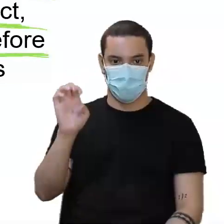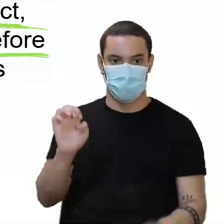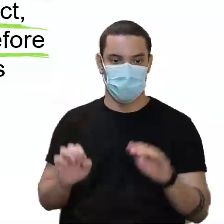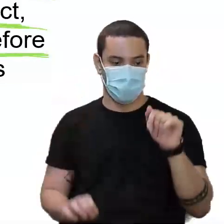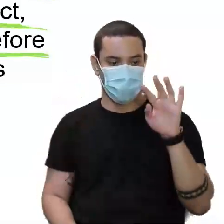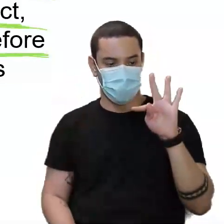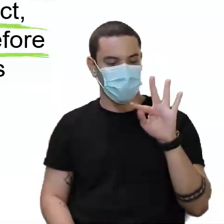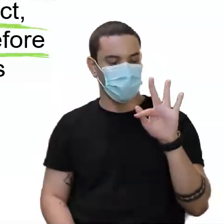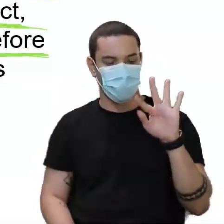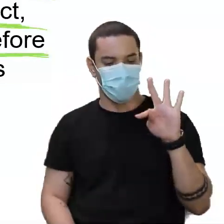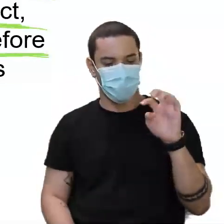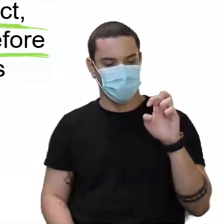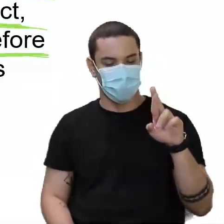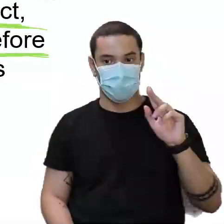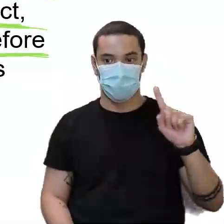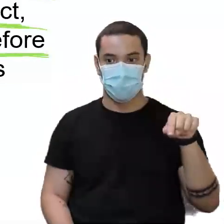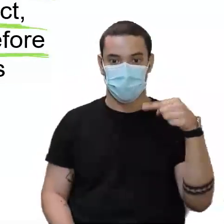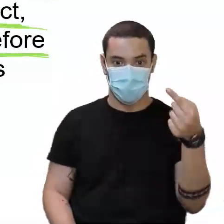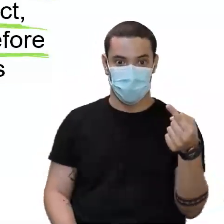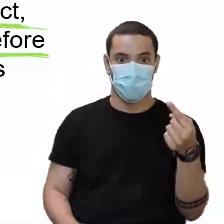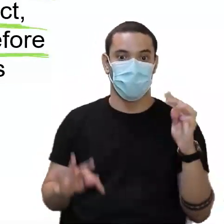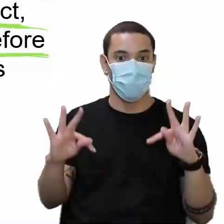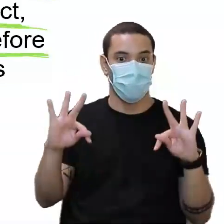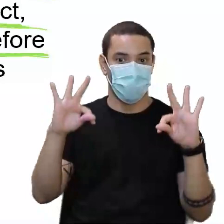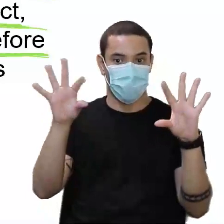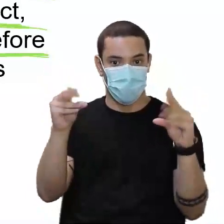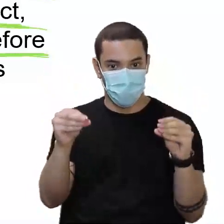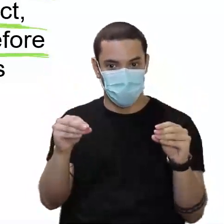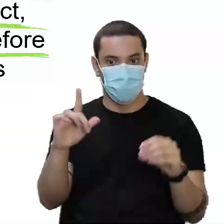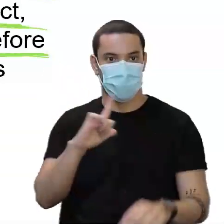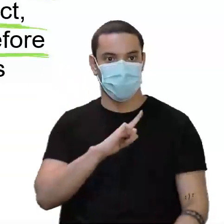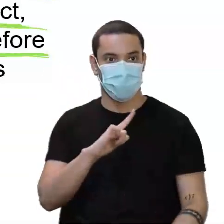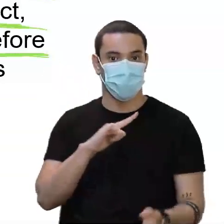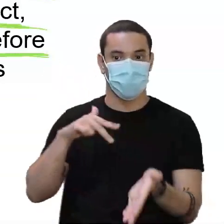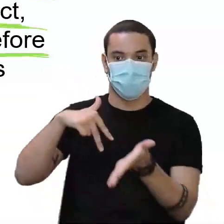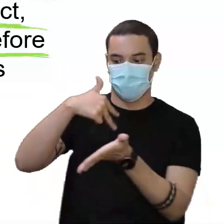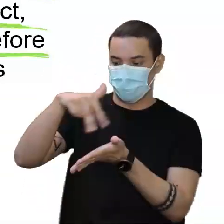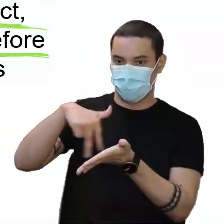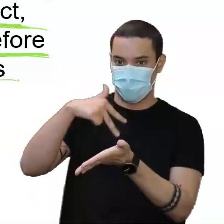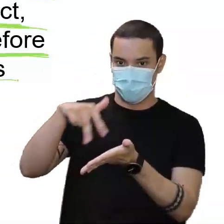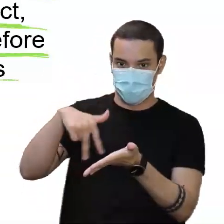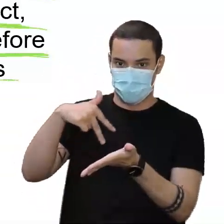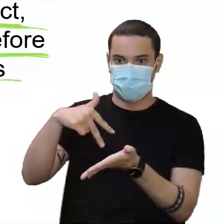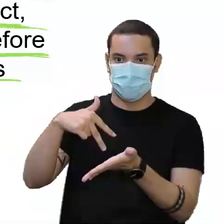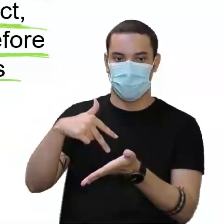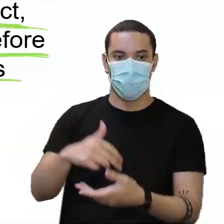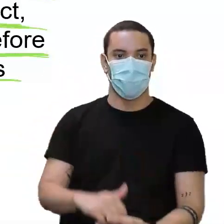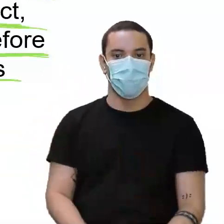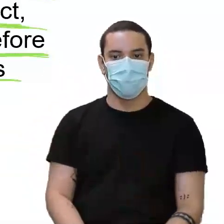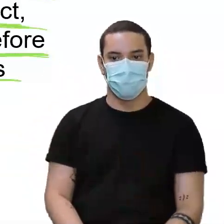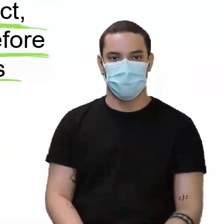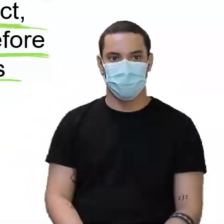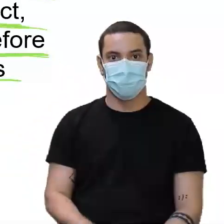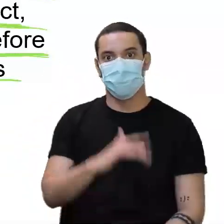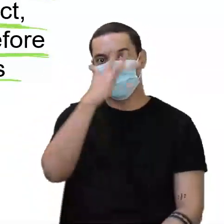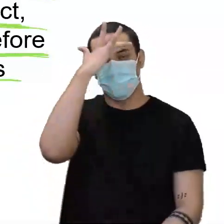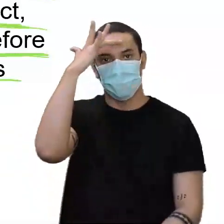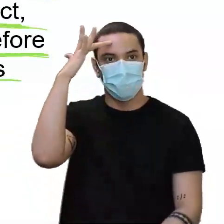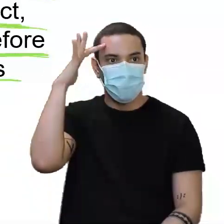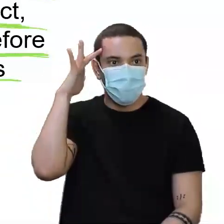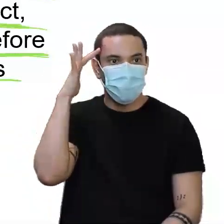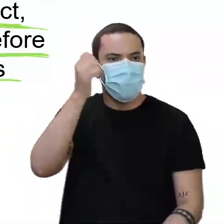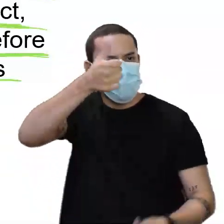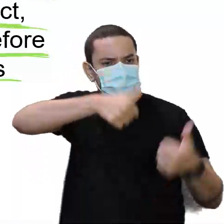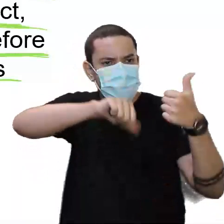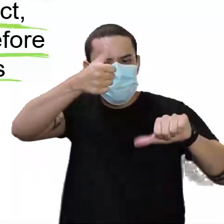depois. Depois que todo mundo, everyone, tinha dançado, the judges, os jurados, os juízes,